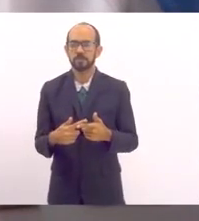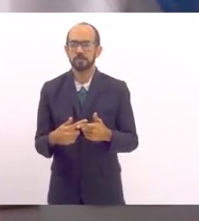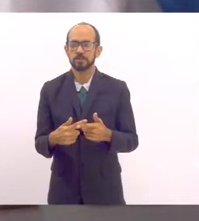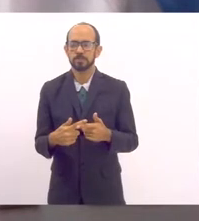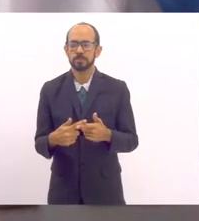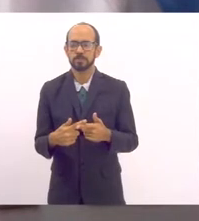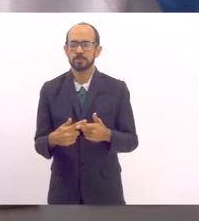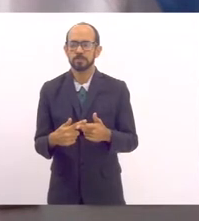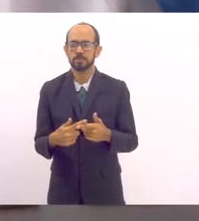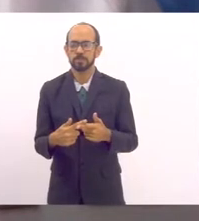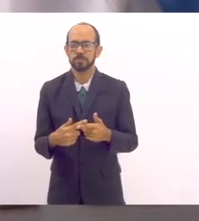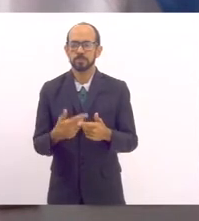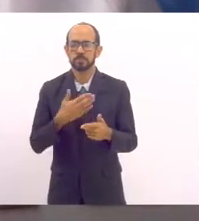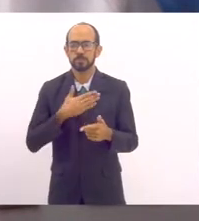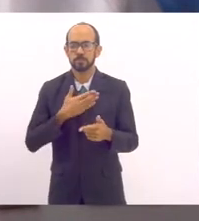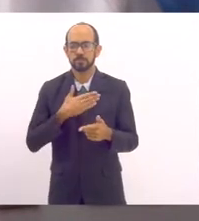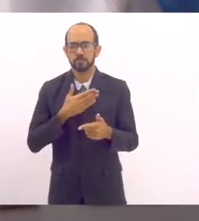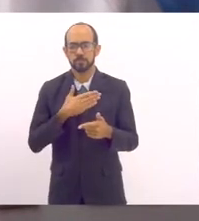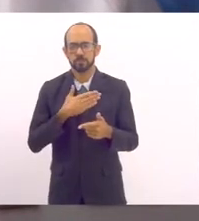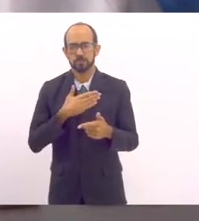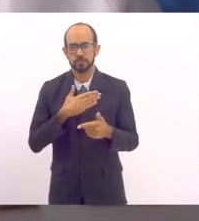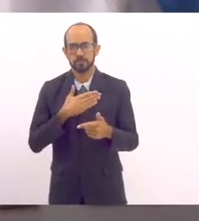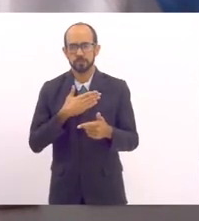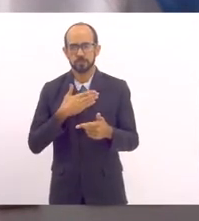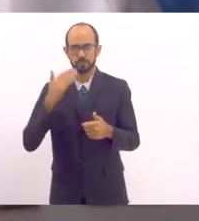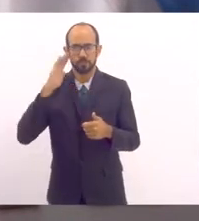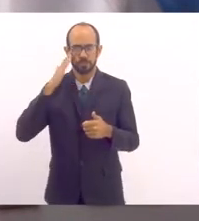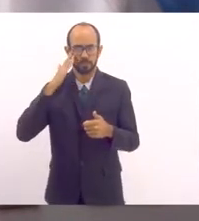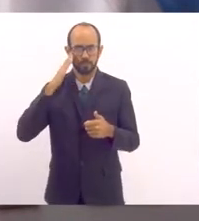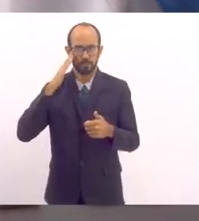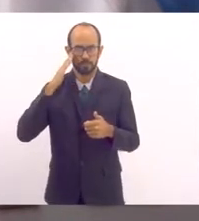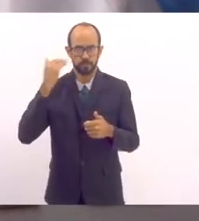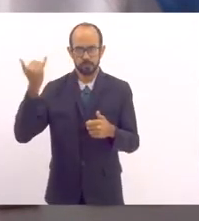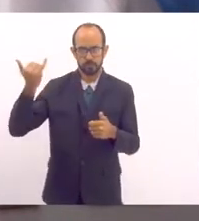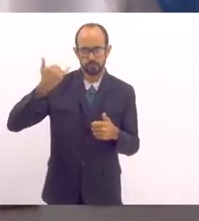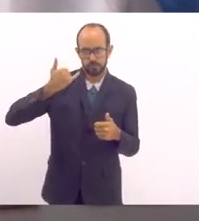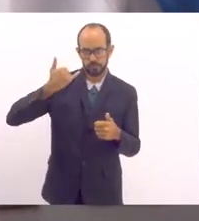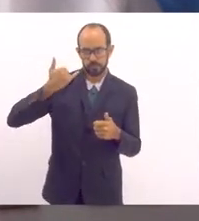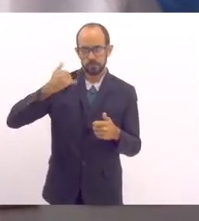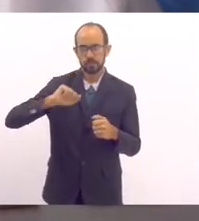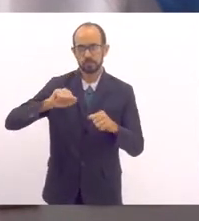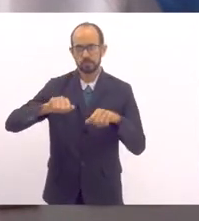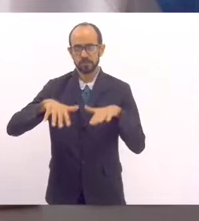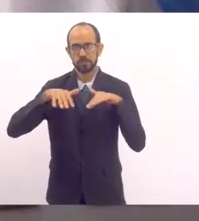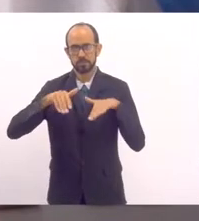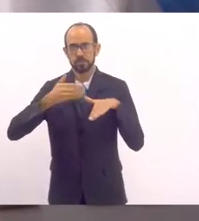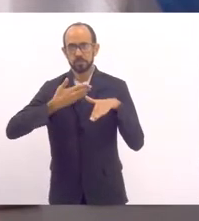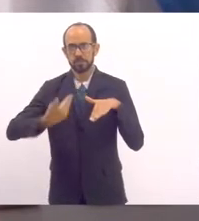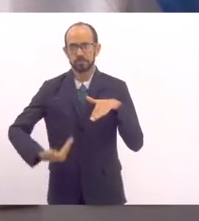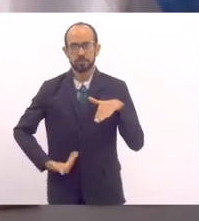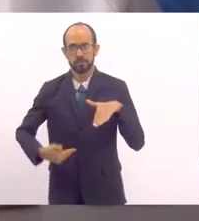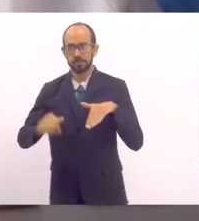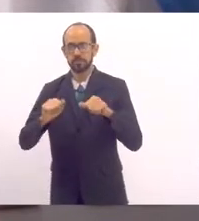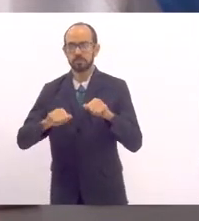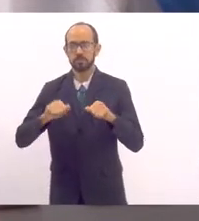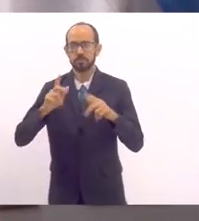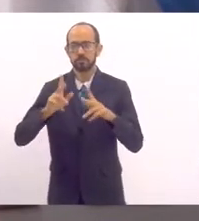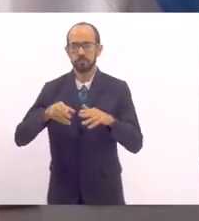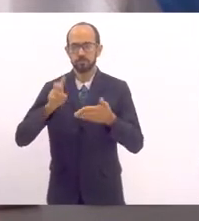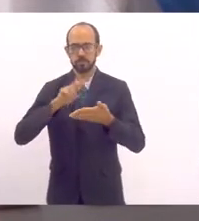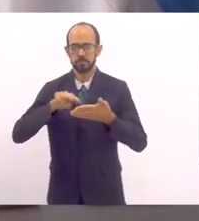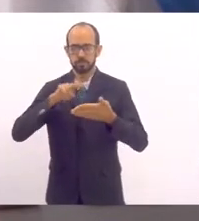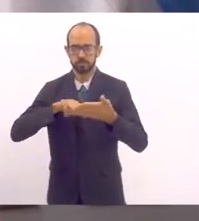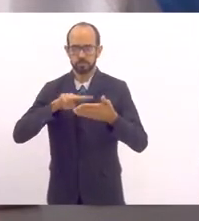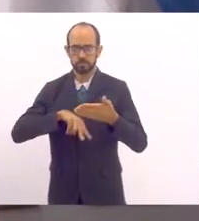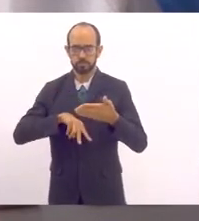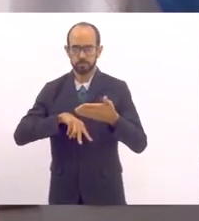pelo que chegou ao meu conhecimento e me foi solicitado para que tivesse a audiência pública, foi como dito e lido.